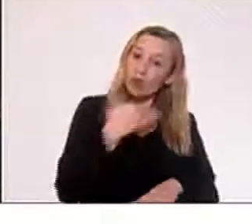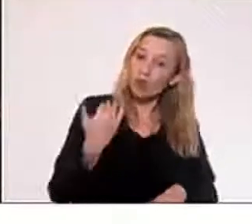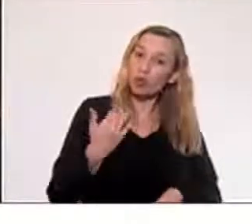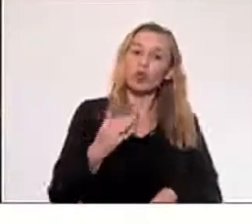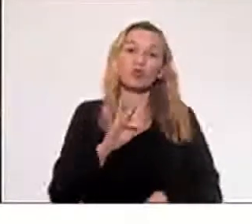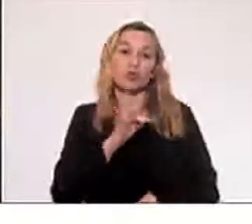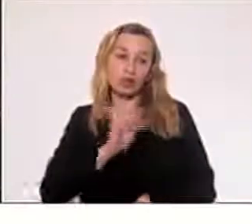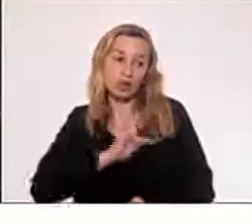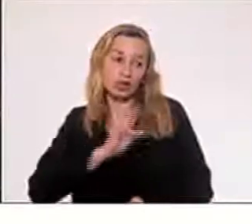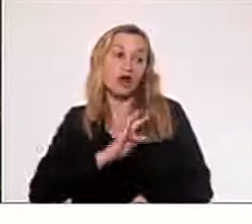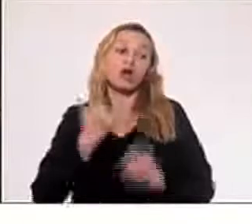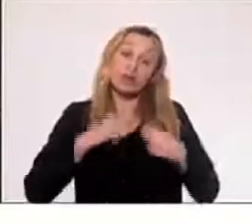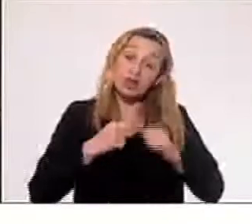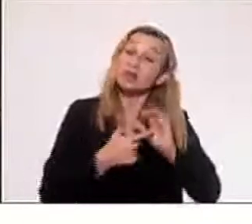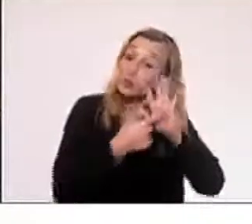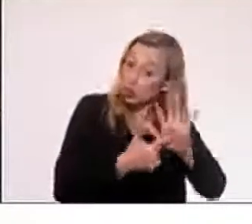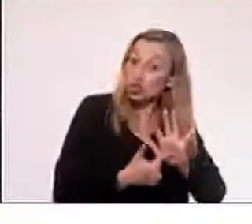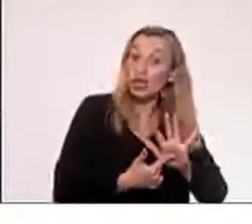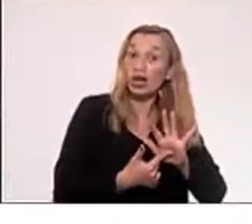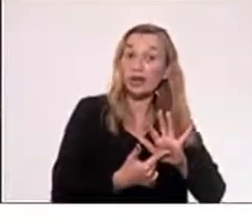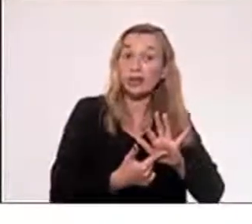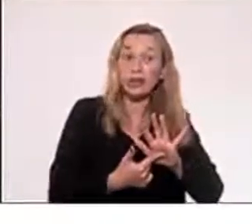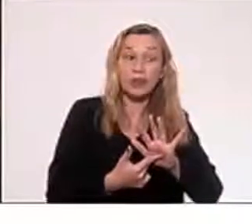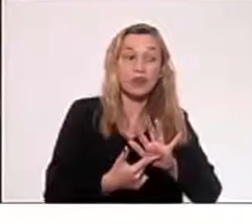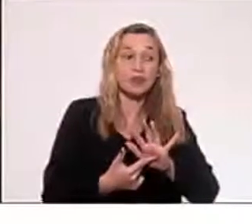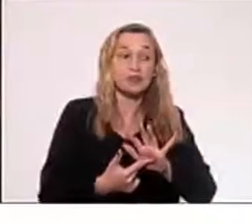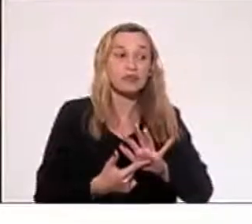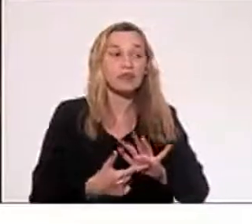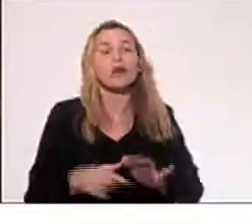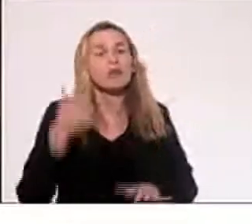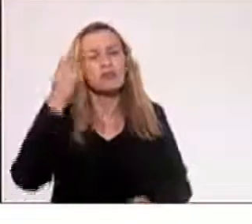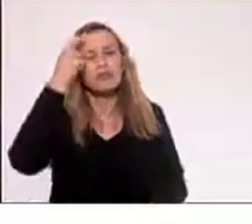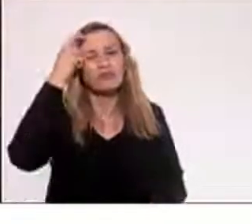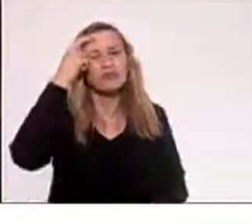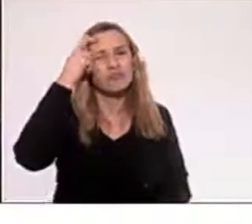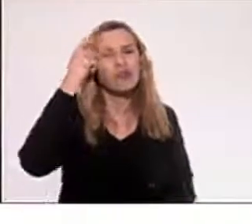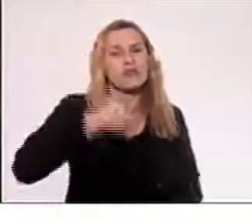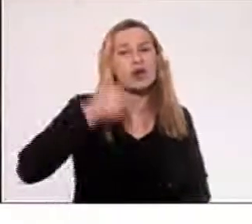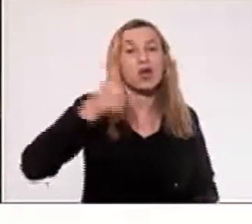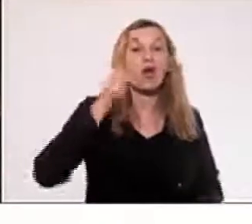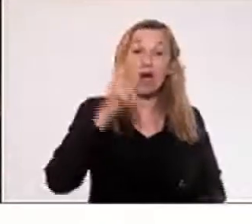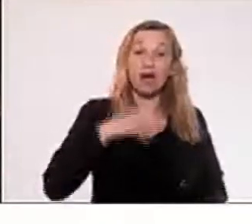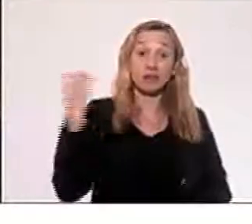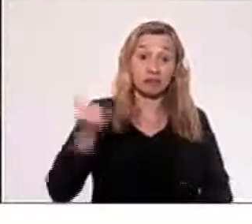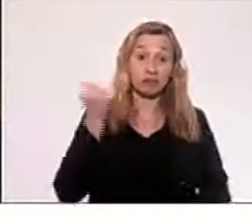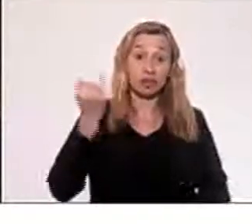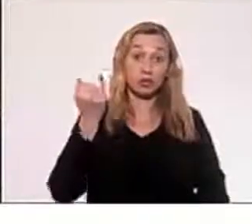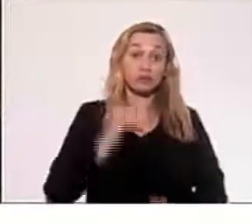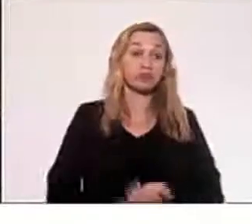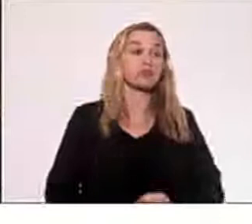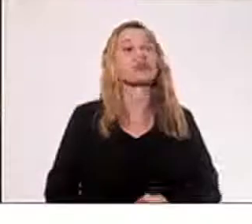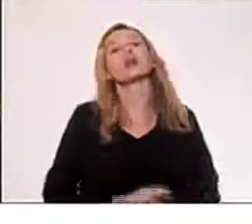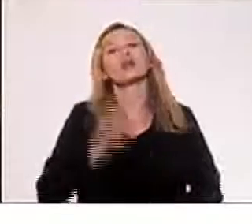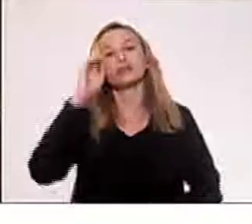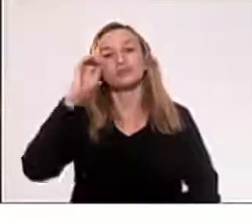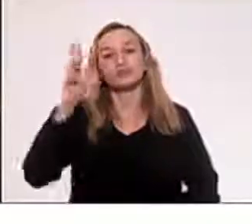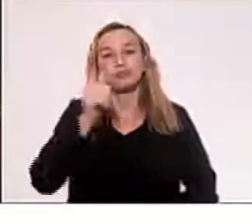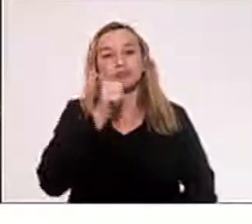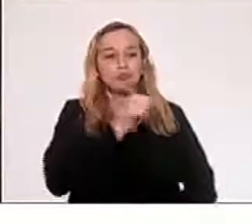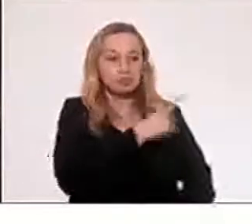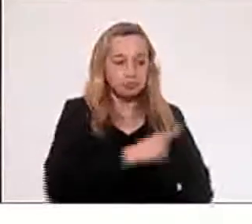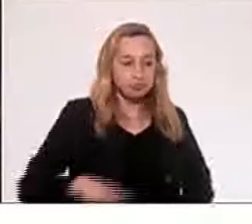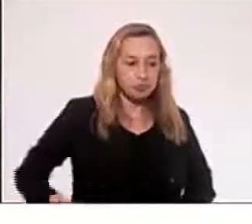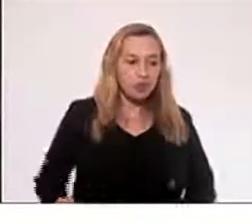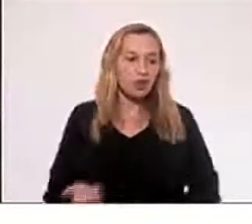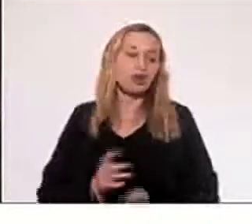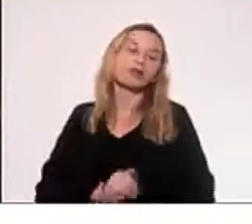tem que colocar isso na conta, a gente tem que fazer esse tipo de reflexão. É fundamental. E aí, senhora presidenta,